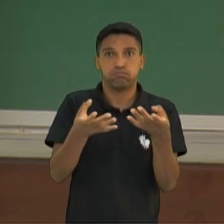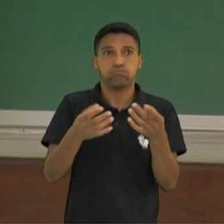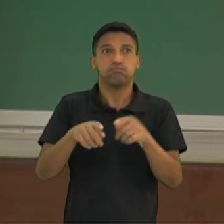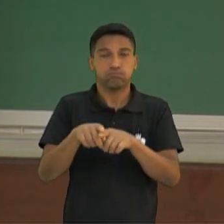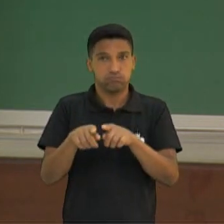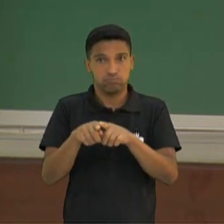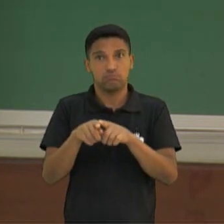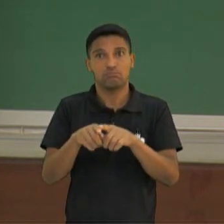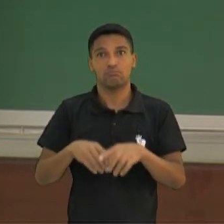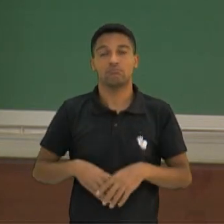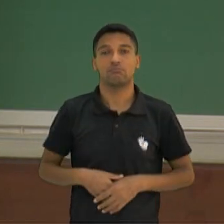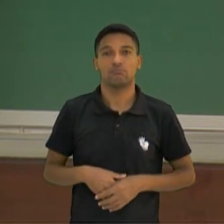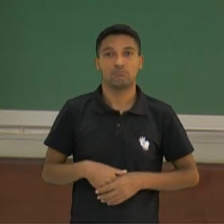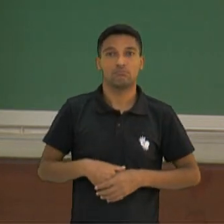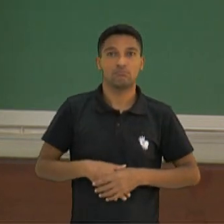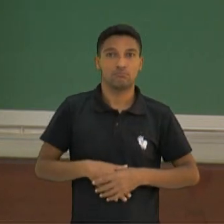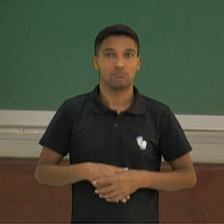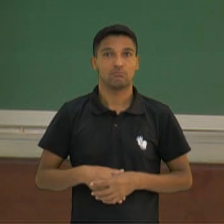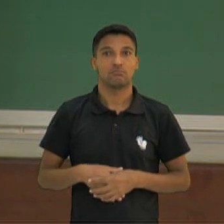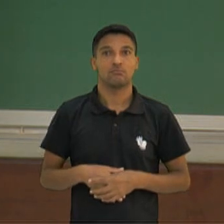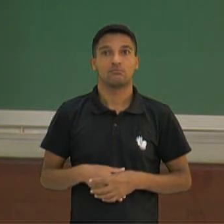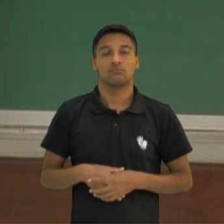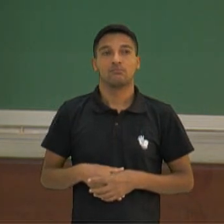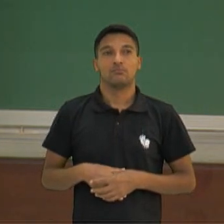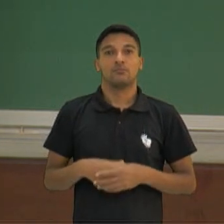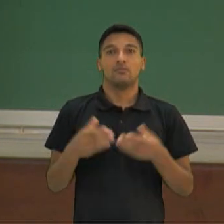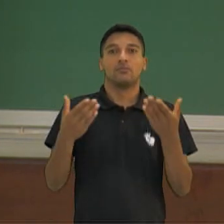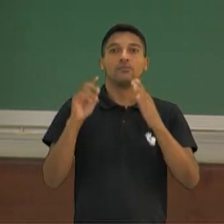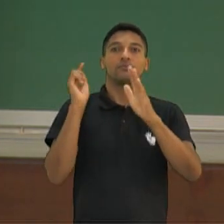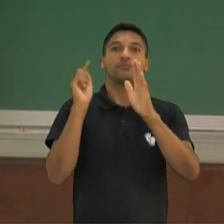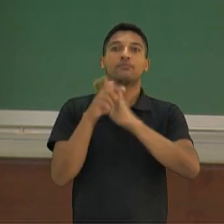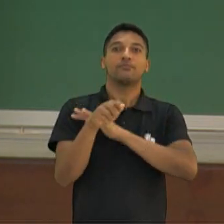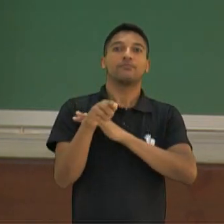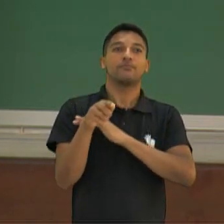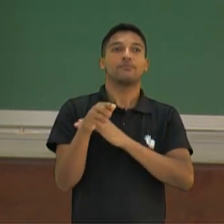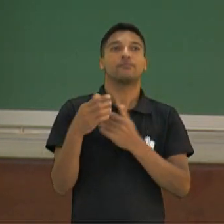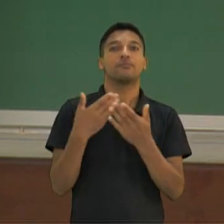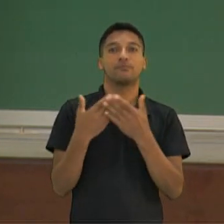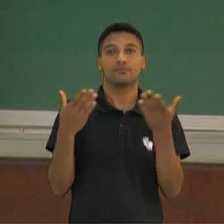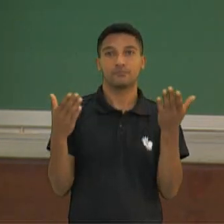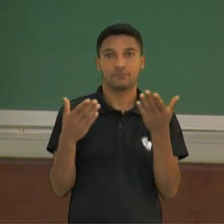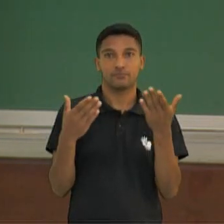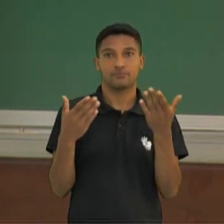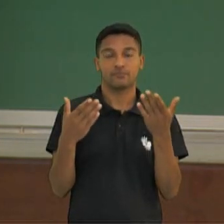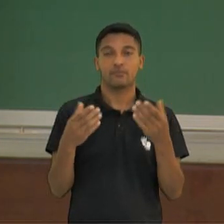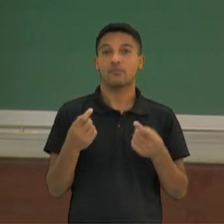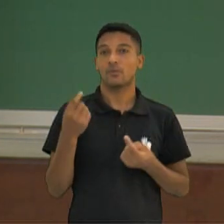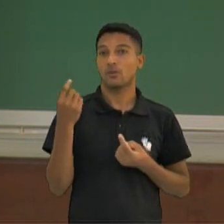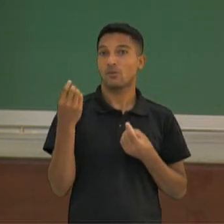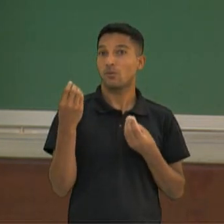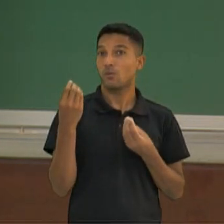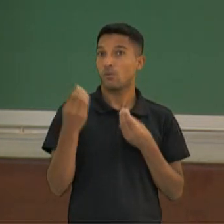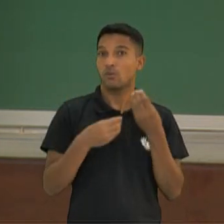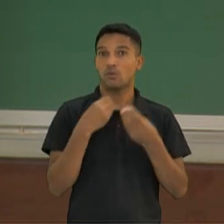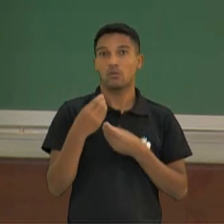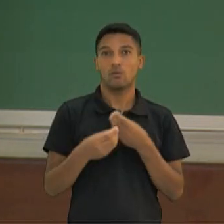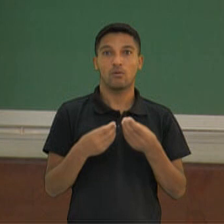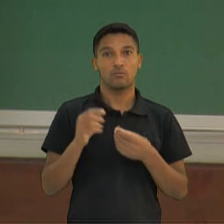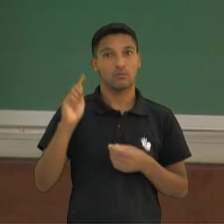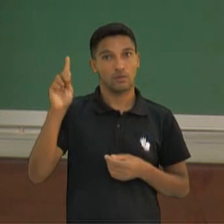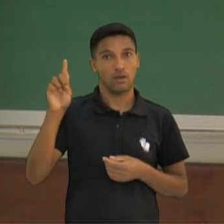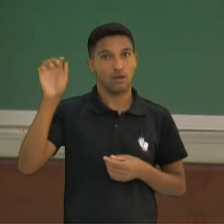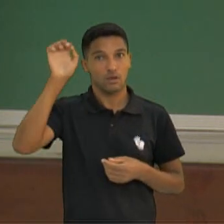causando instabilidades. Vamos ao último quiz da aula de hoje. De que maneira a Europa encontrou soluções para seus problemas